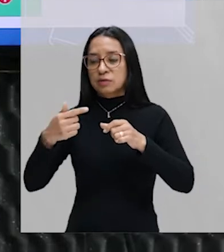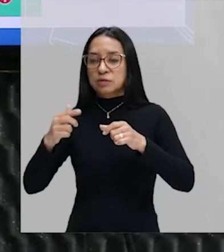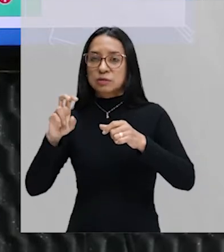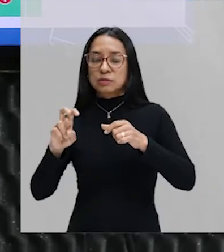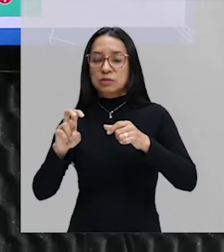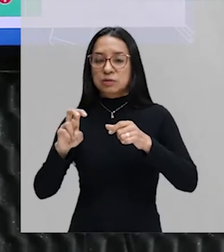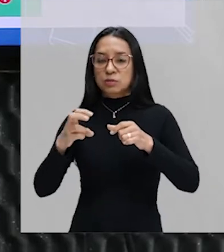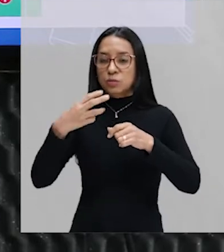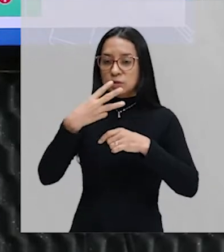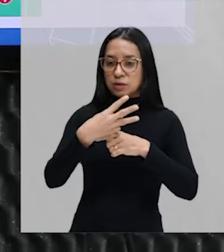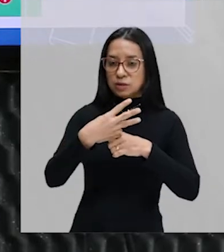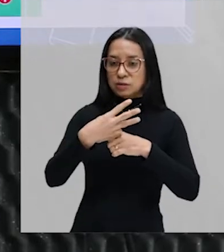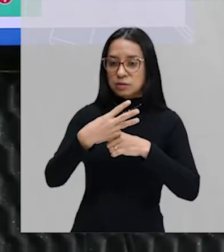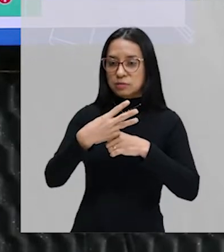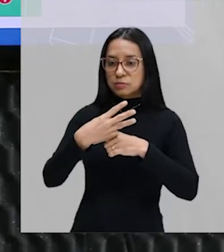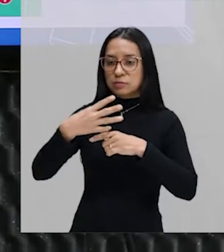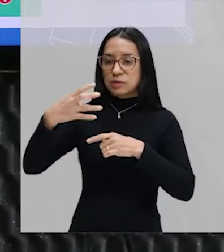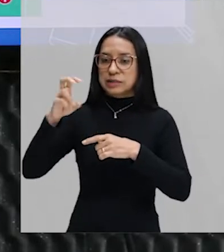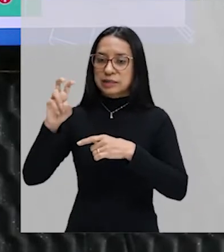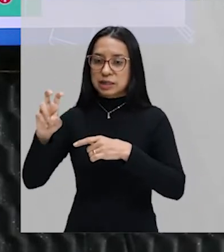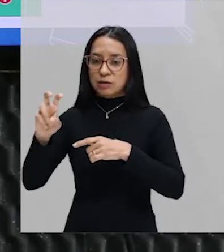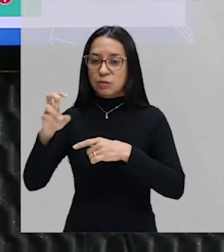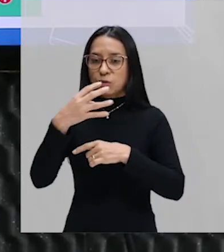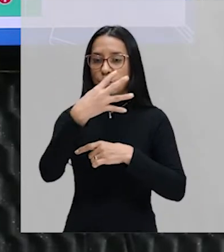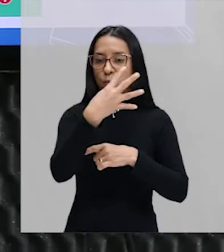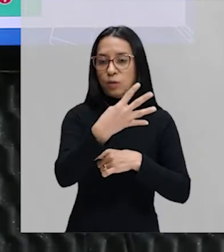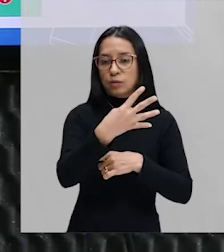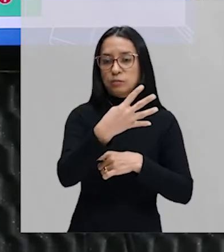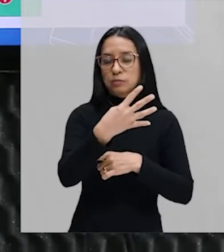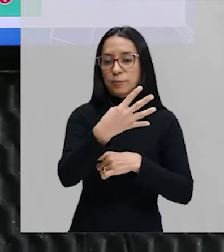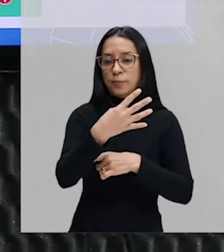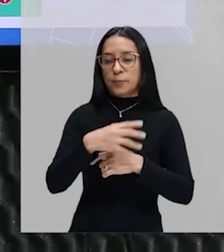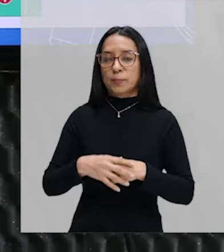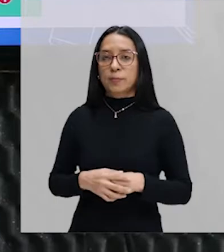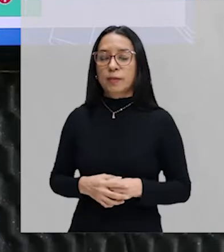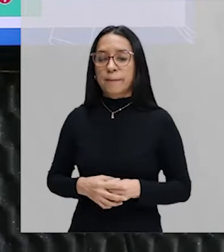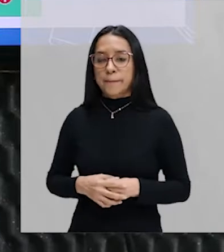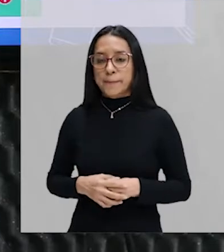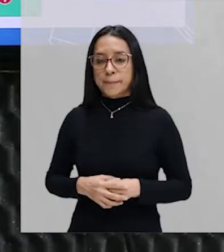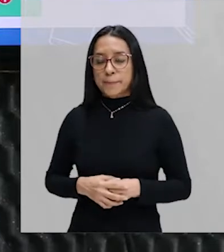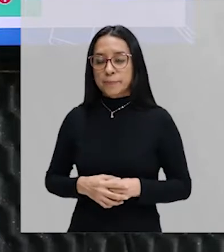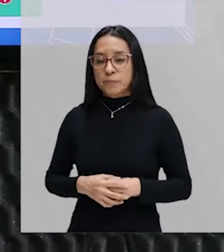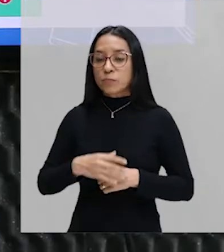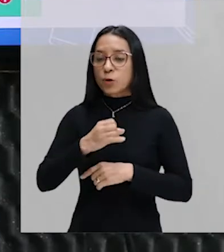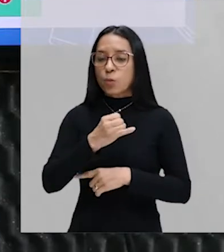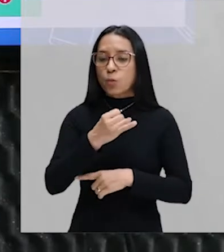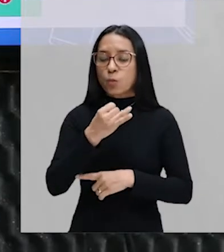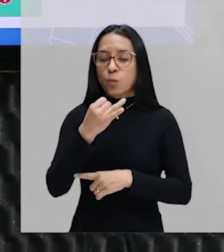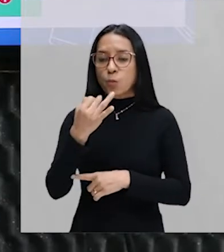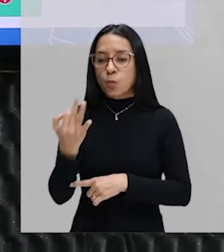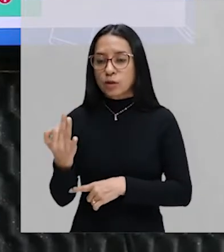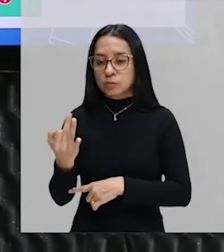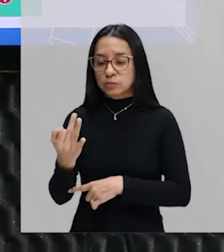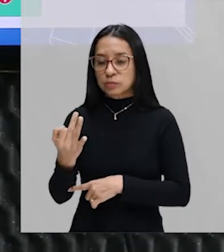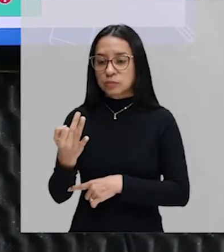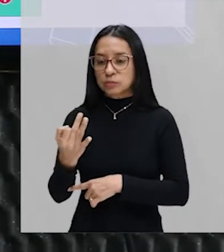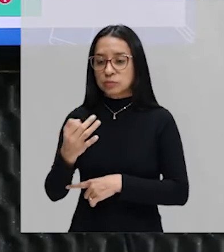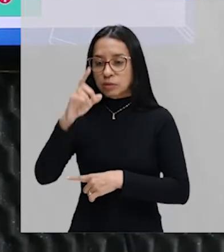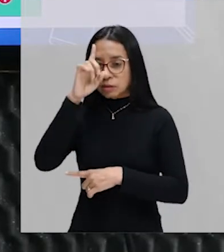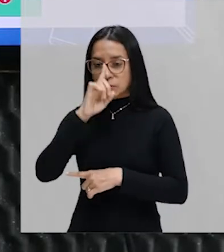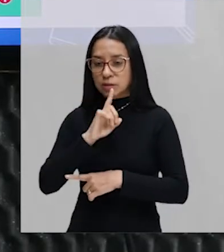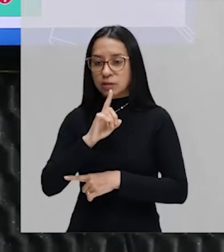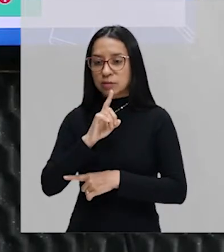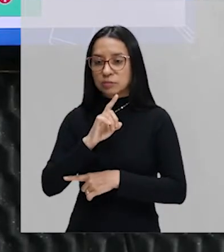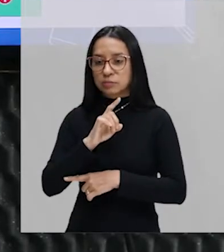atletas. O atleta de número 3, o atleta de número 5 e o atleta de número 4. Tem quantos atletas de amarelos